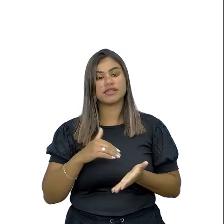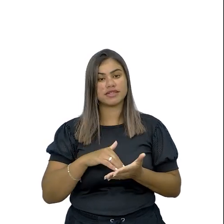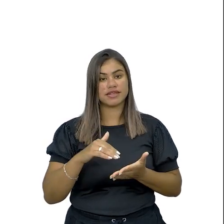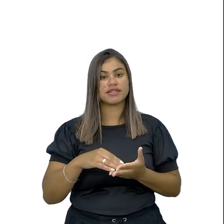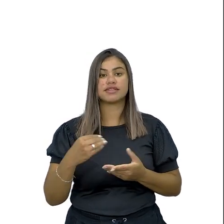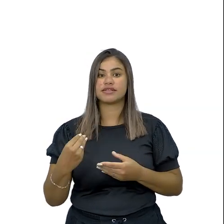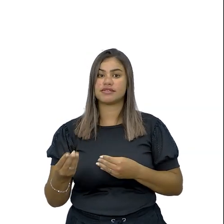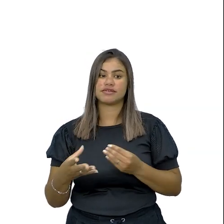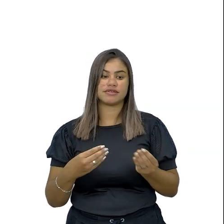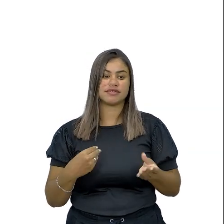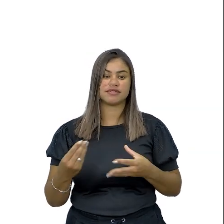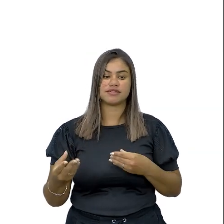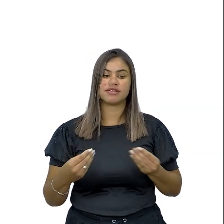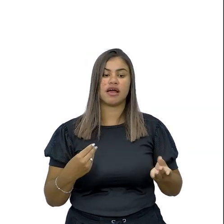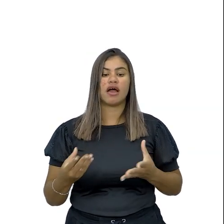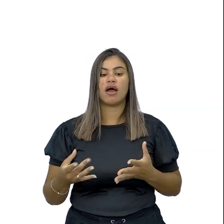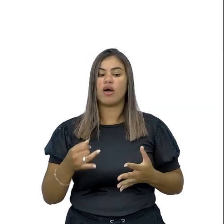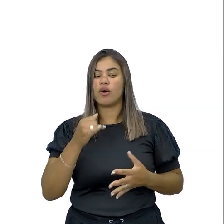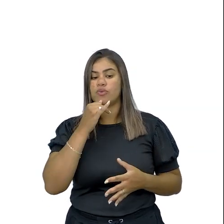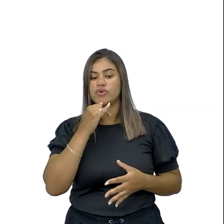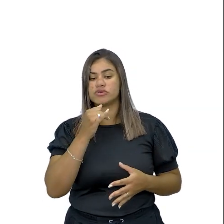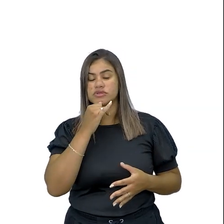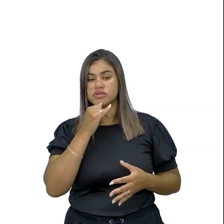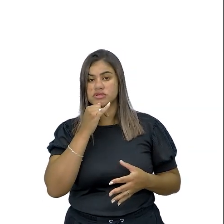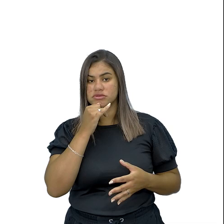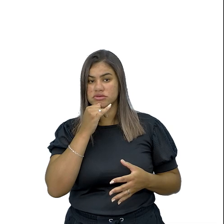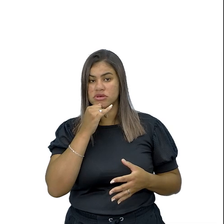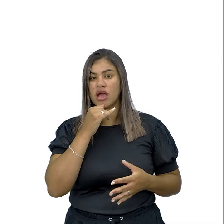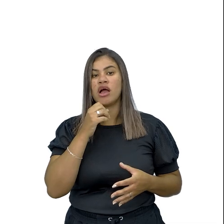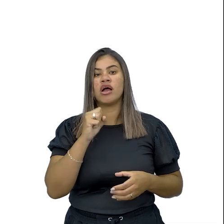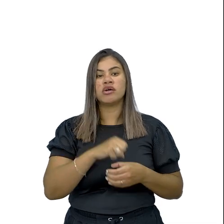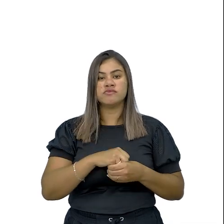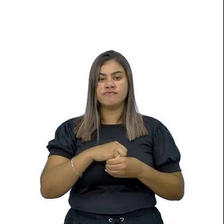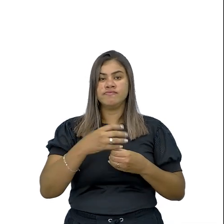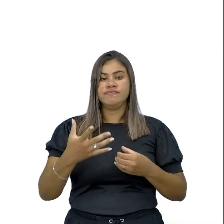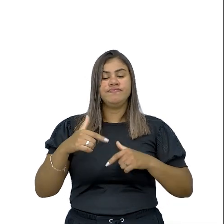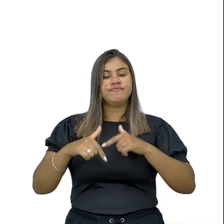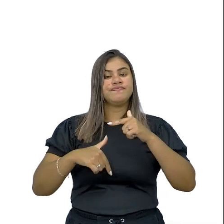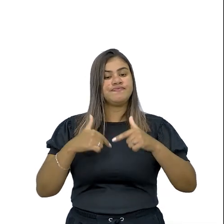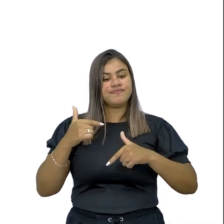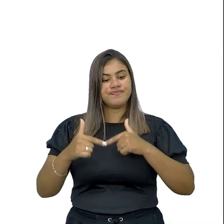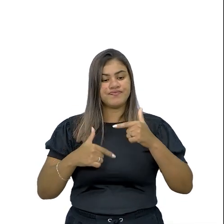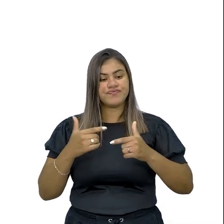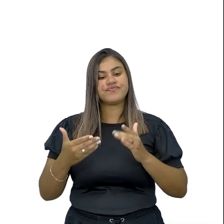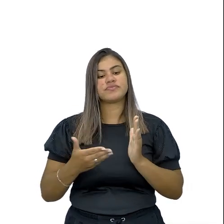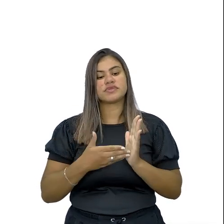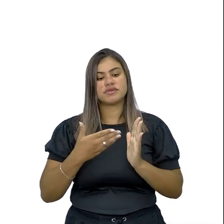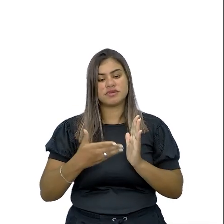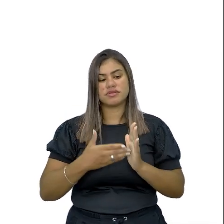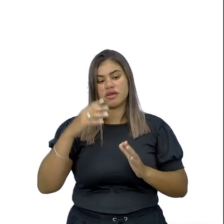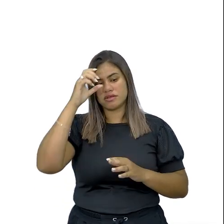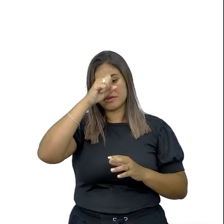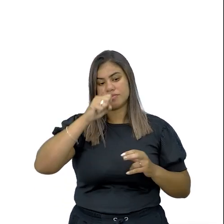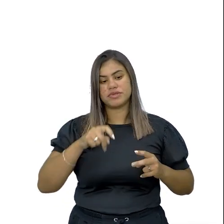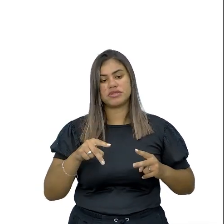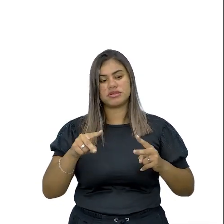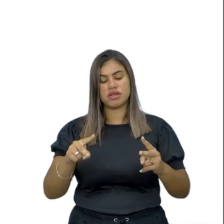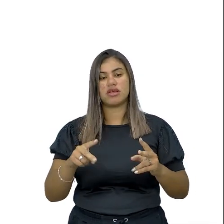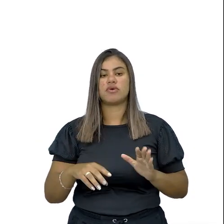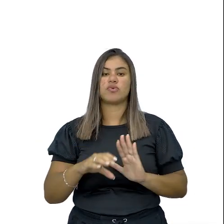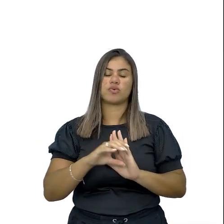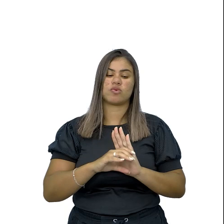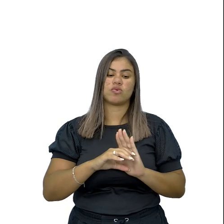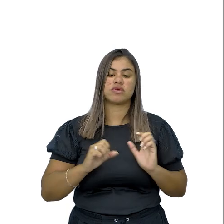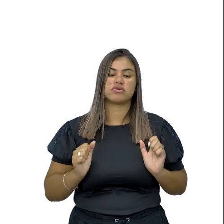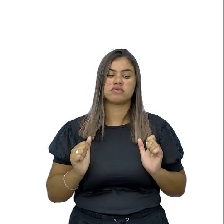nos fornece, né, como um material de trabalho, os cadernos do Aprender Sempre, os cadernos